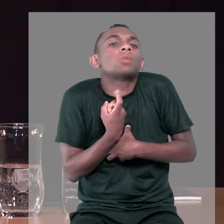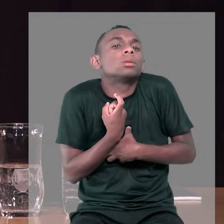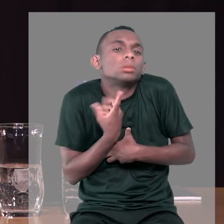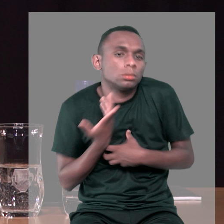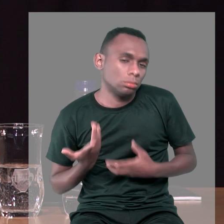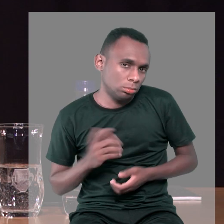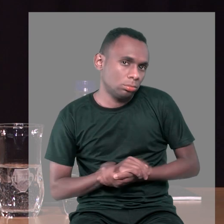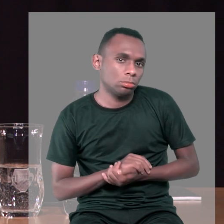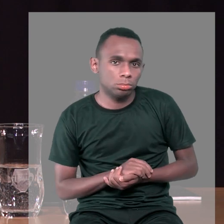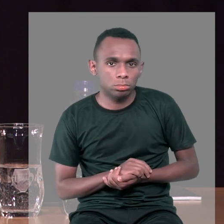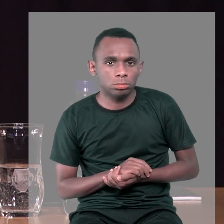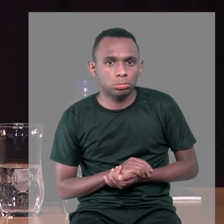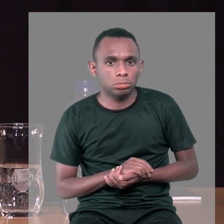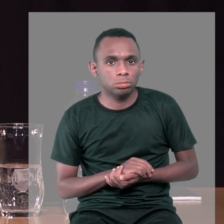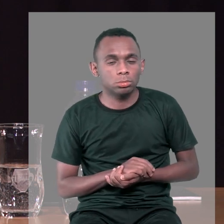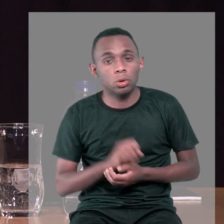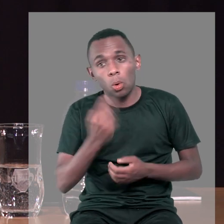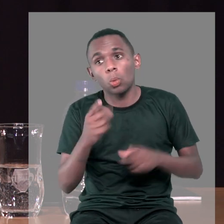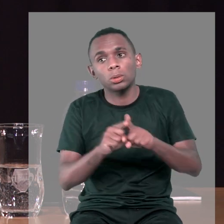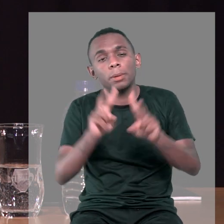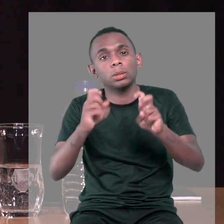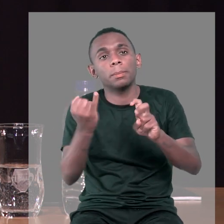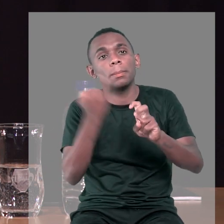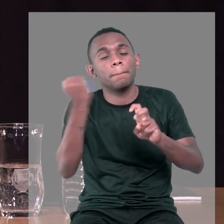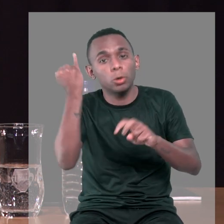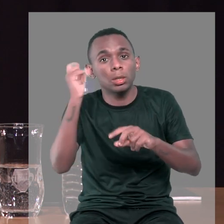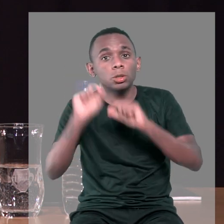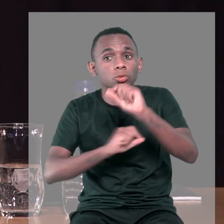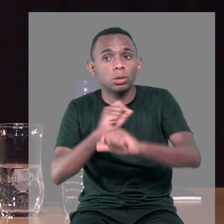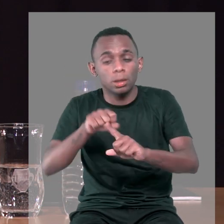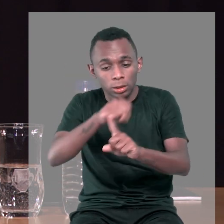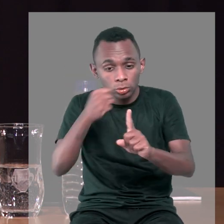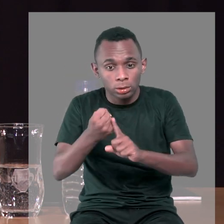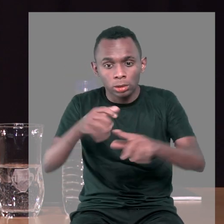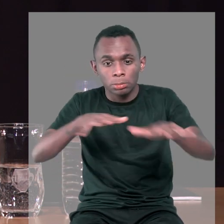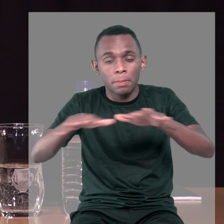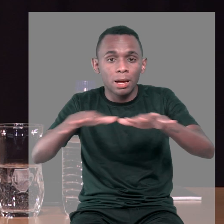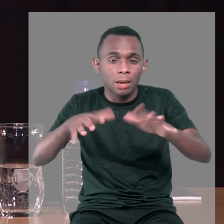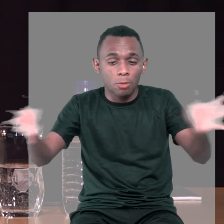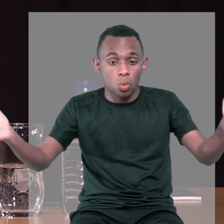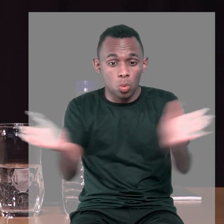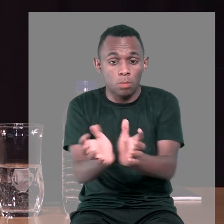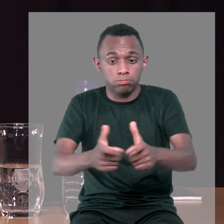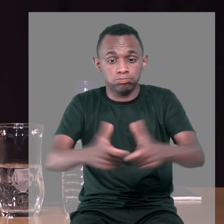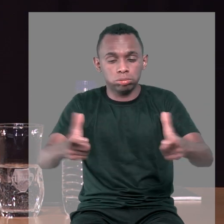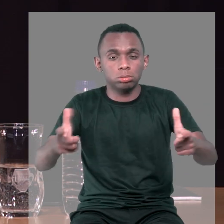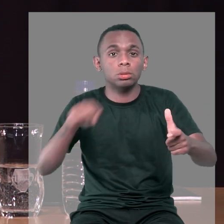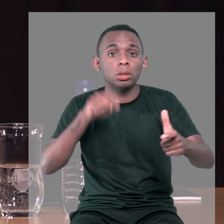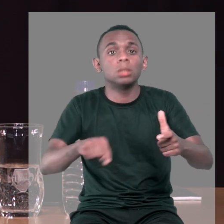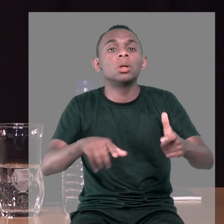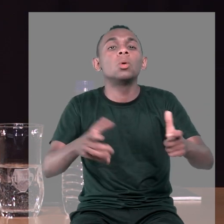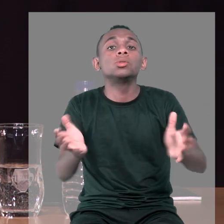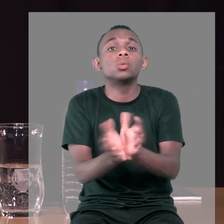fragmentada. Ou seja, ela pode produzir, ela pode disseminar a